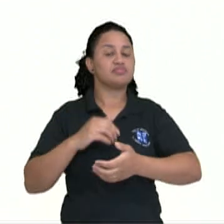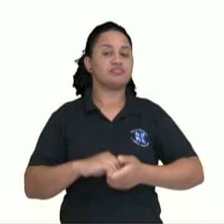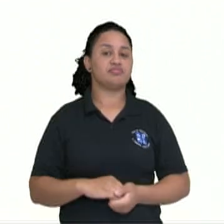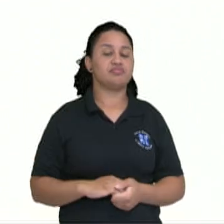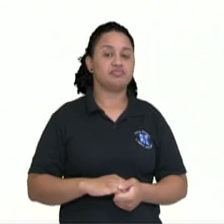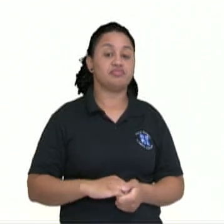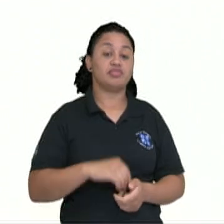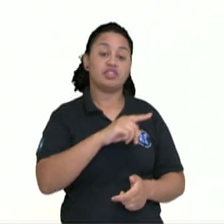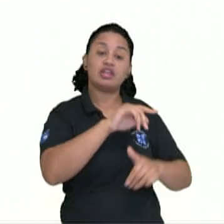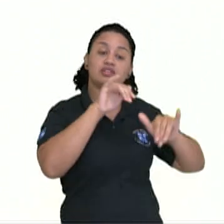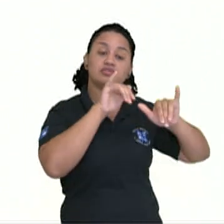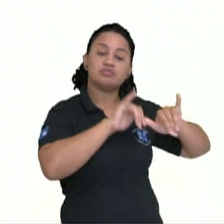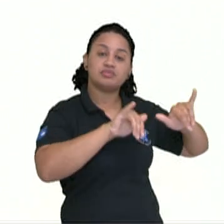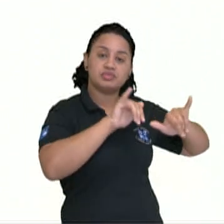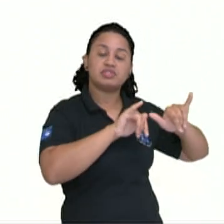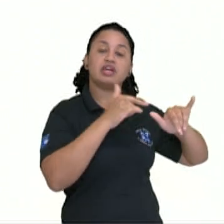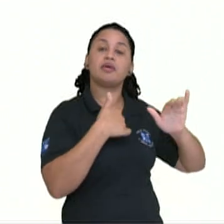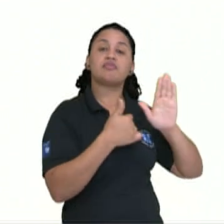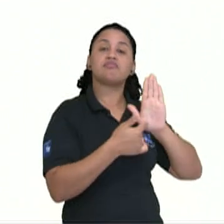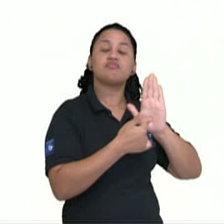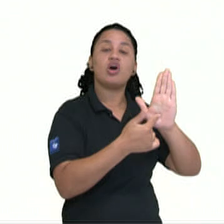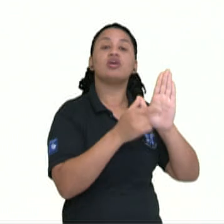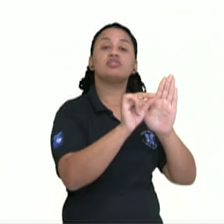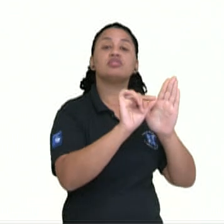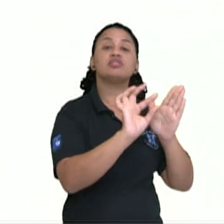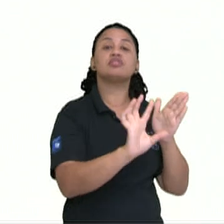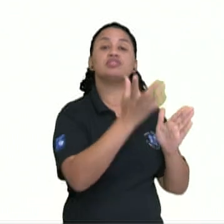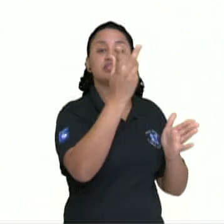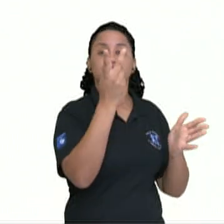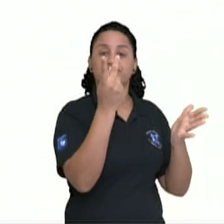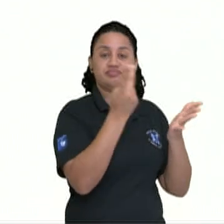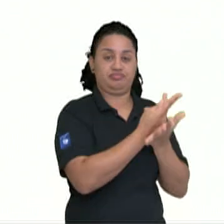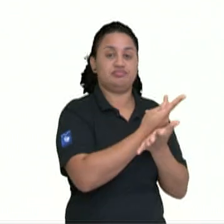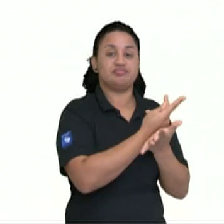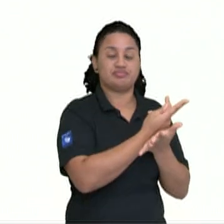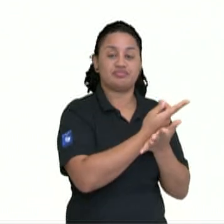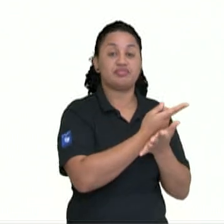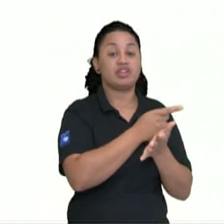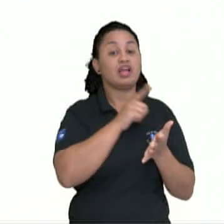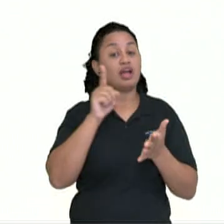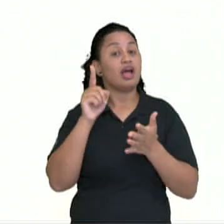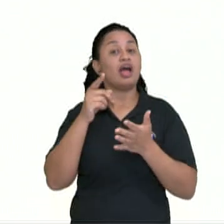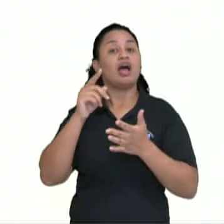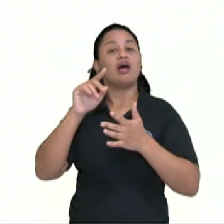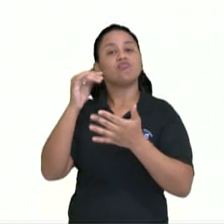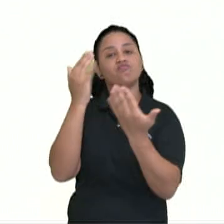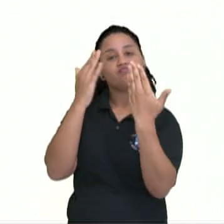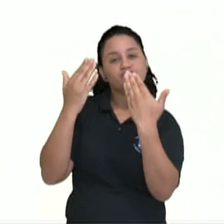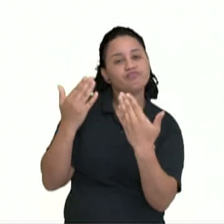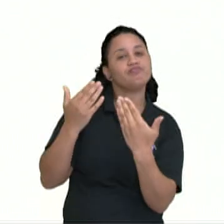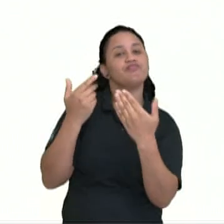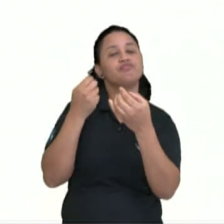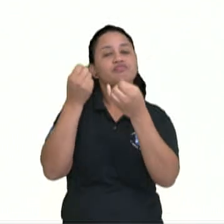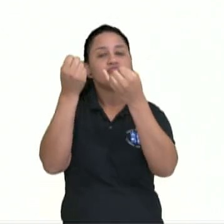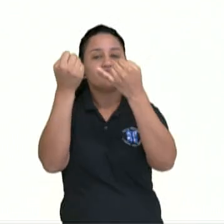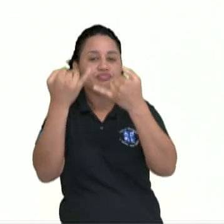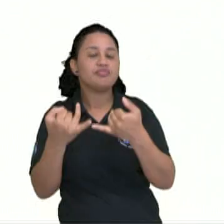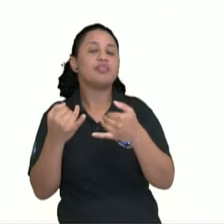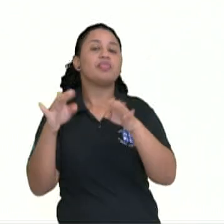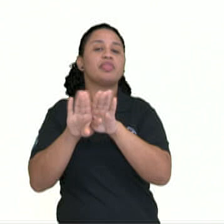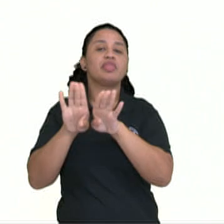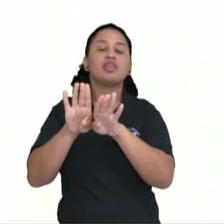notícia relata o fato, a reportagem apresenta análises das causas e das consequências do